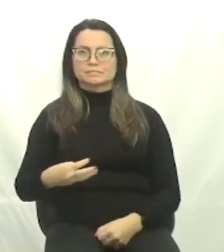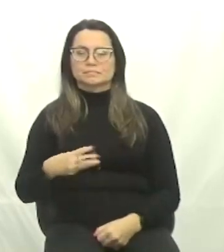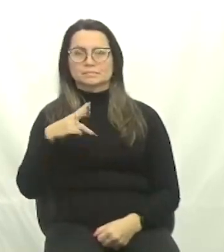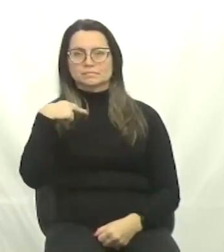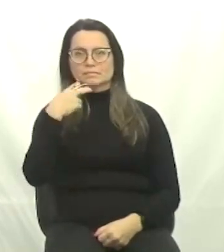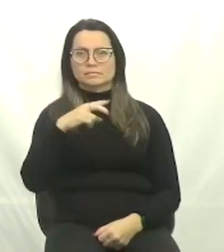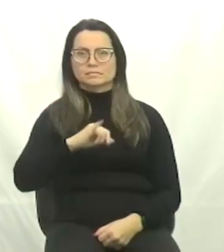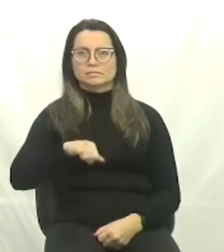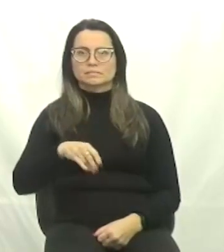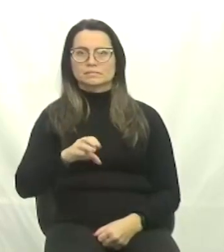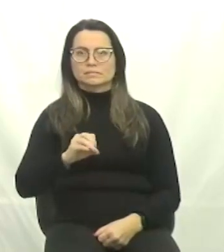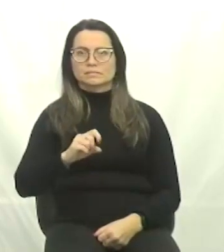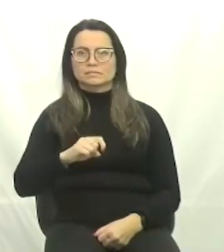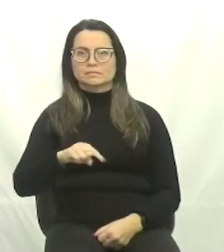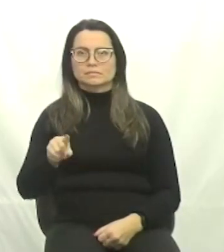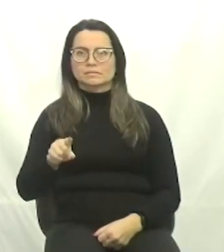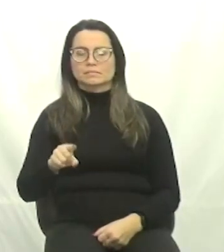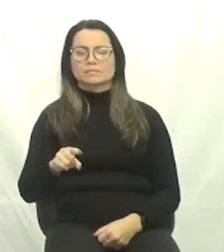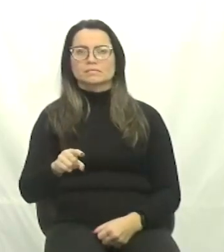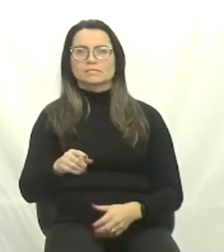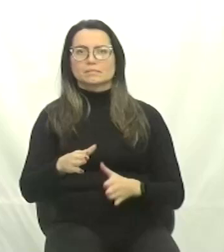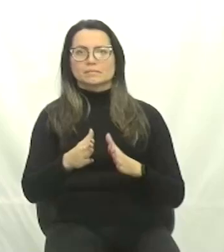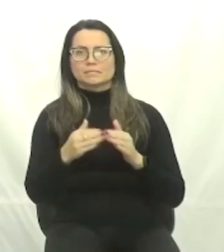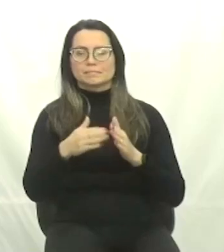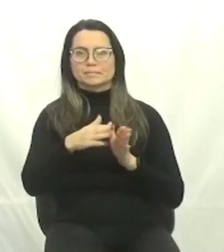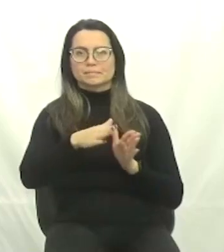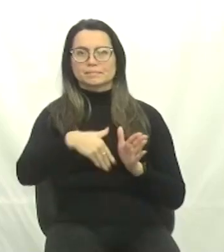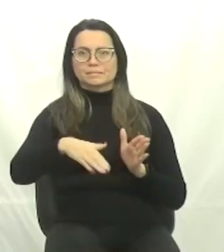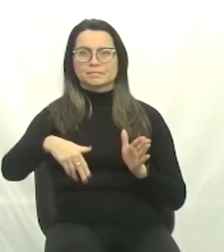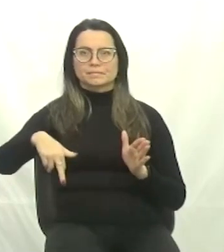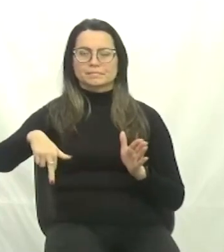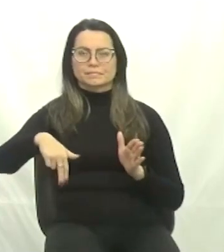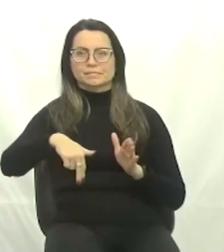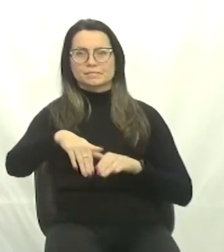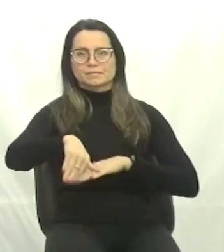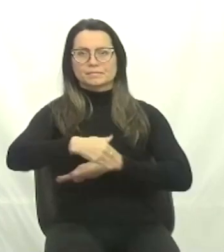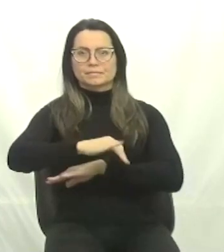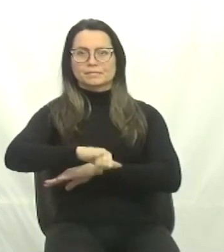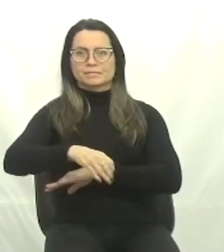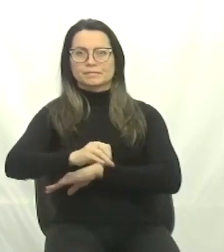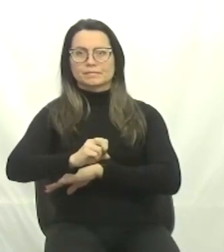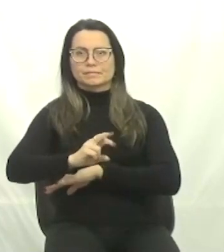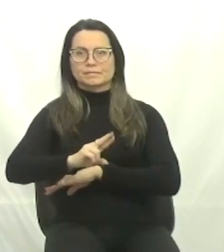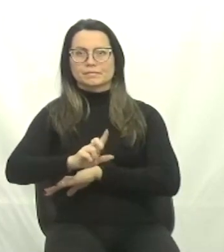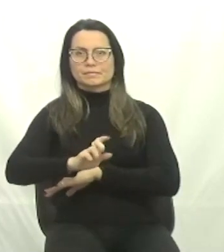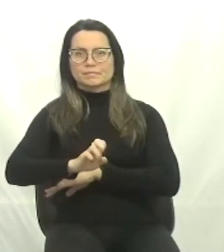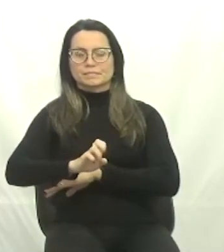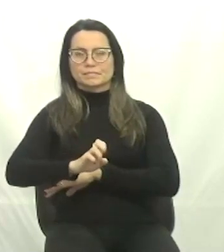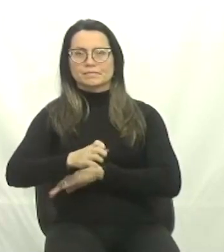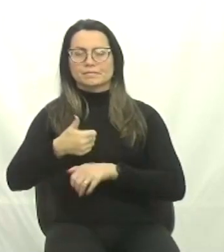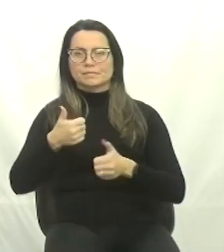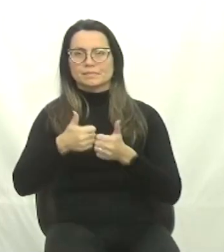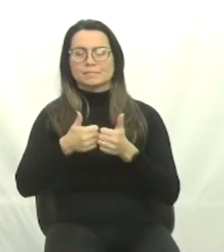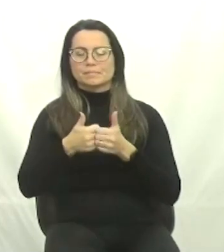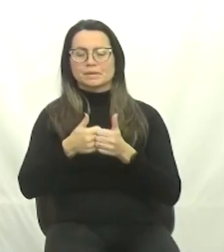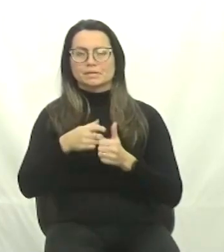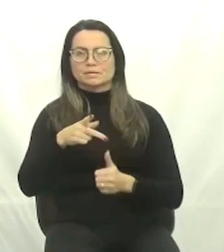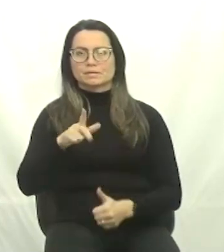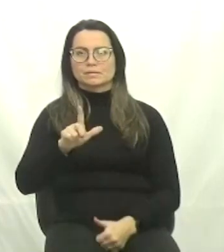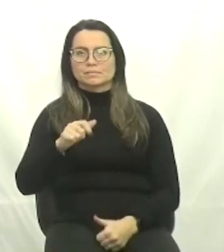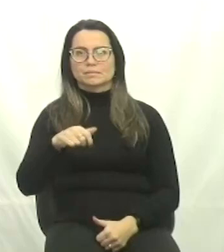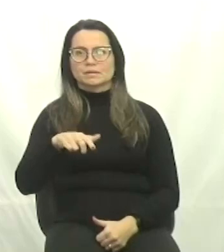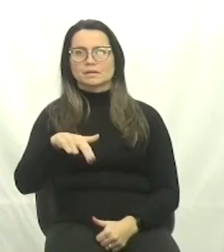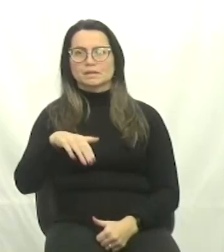Paulo Ferrarese. Repintura de faixa de pedestre localizada na rua Jorge da Cunha Carneiro, próximo a Planeta Animal, bairro